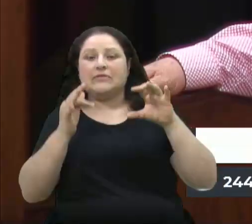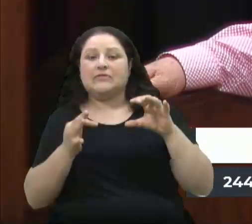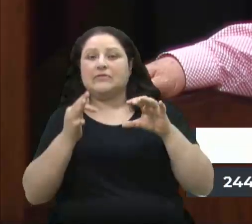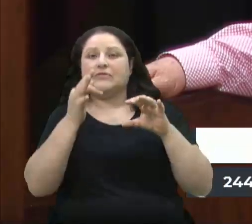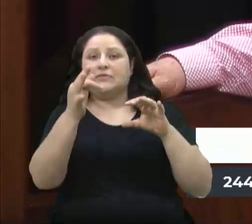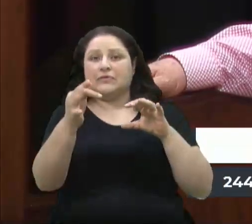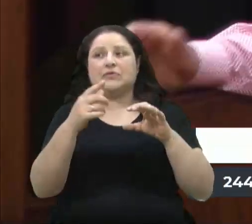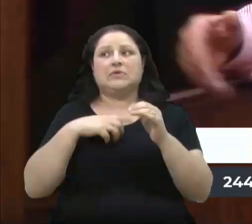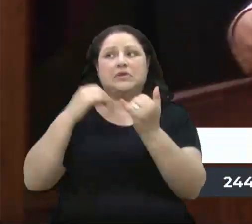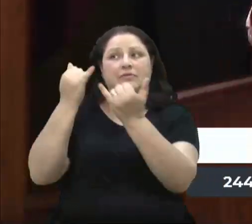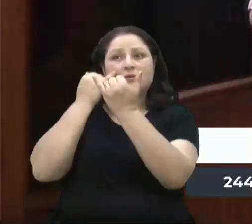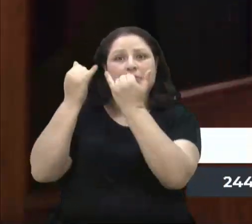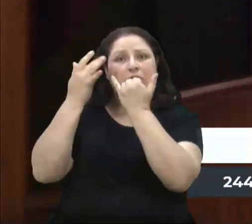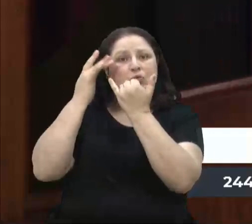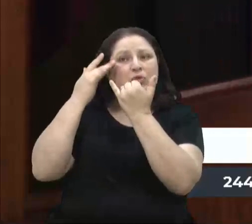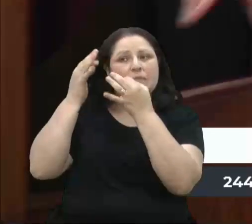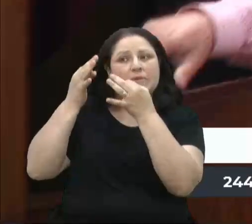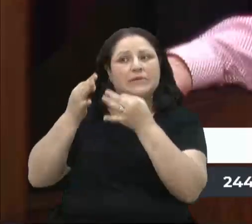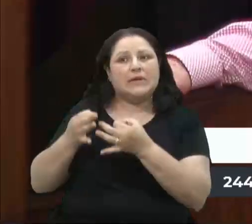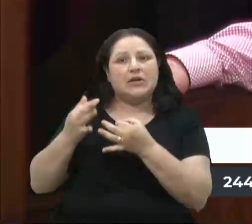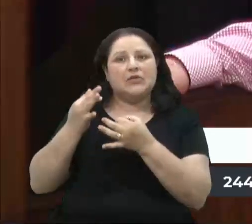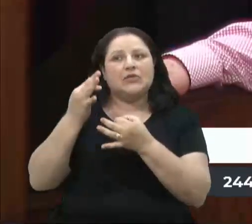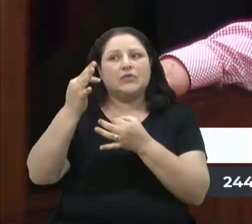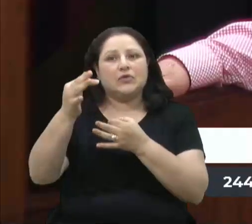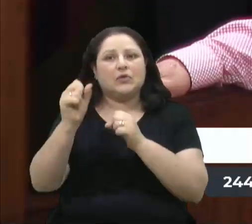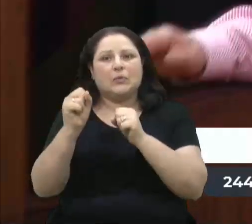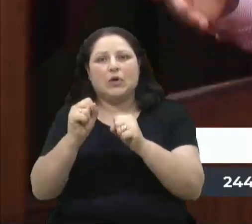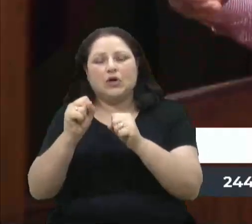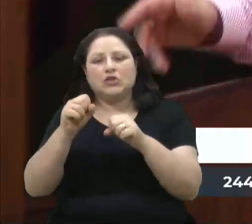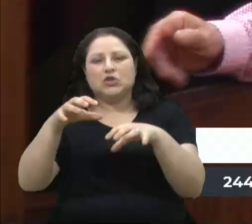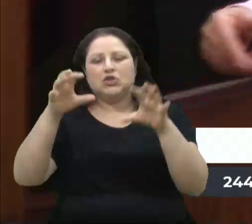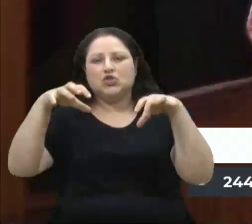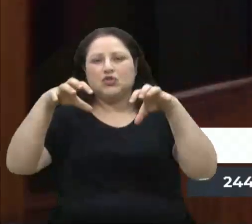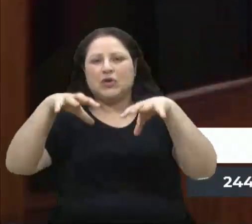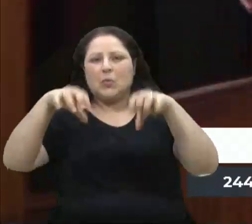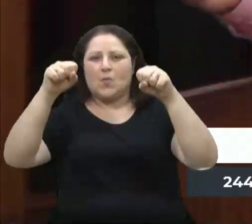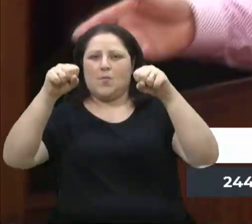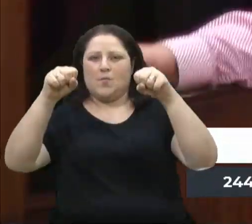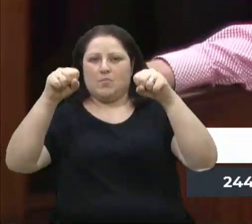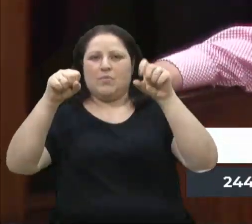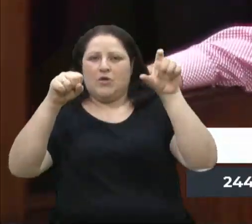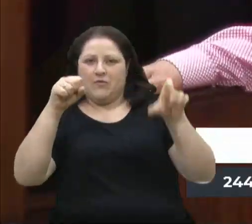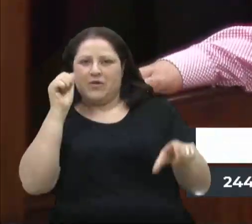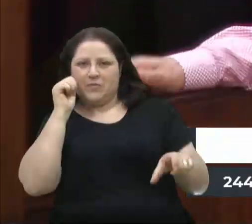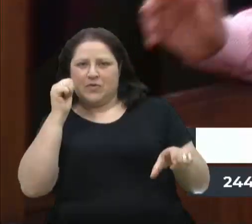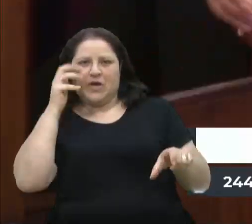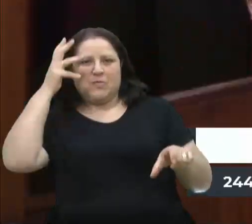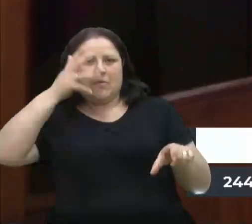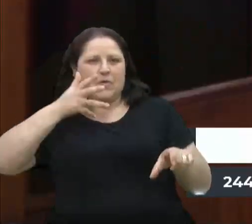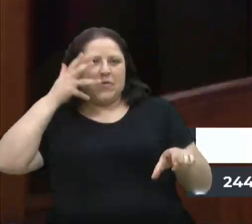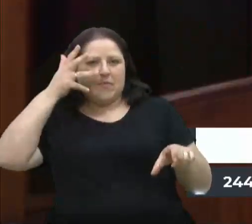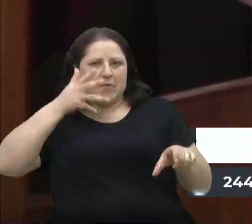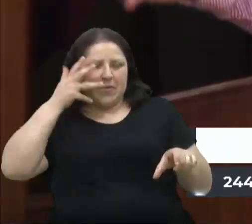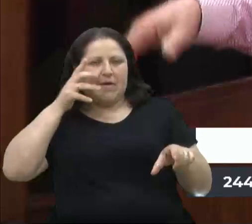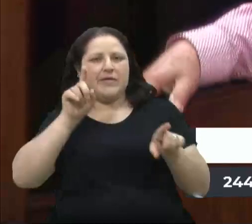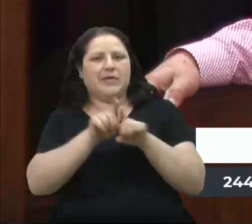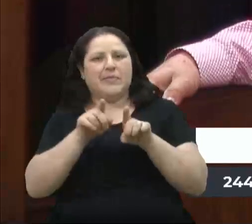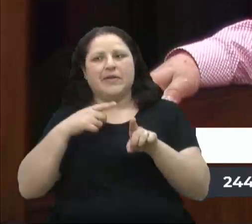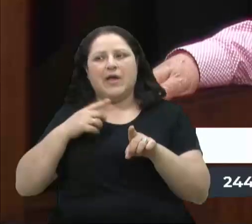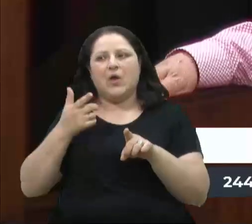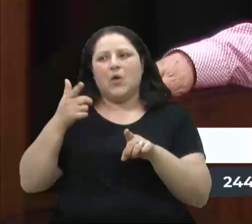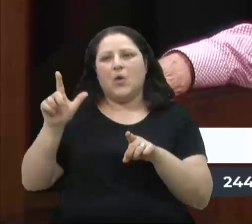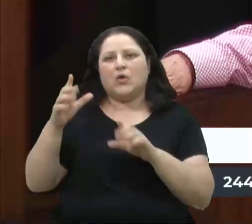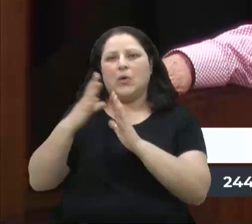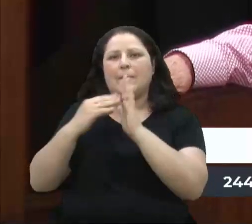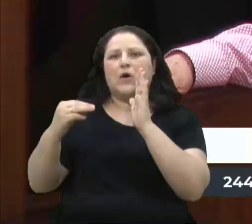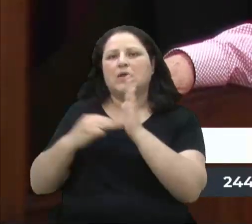se tem pré-certeza, porque eu vi lá, que era meteorologista lá, e vi também um outro modelo que talvez pode mudar